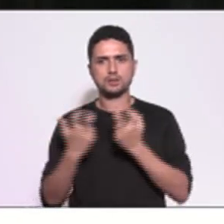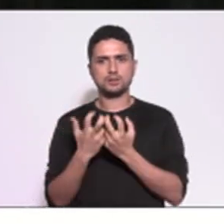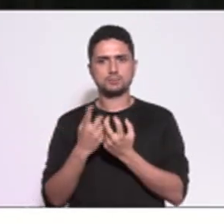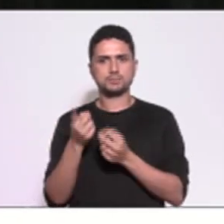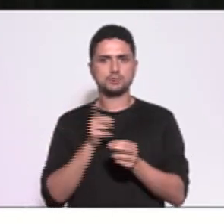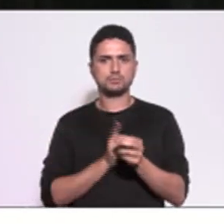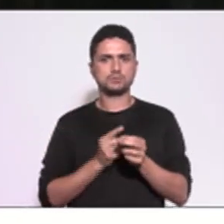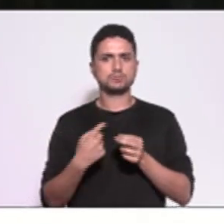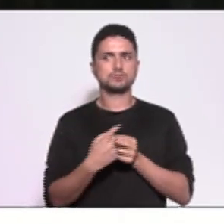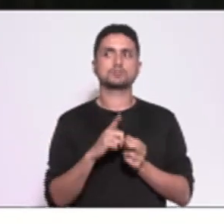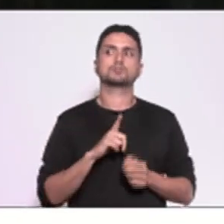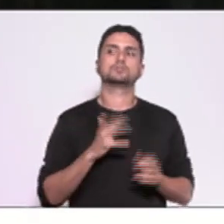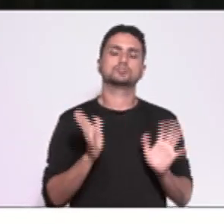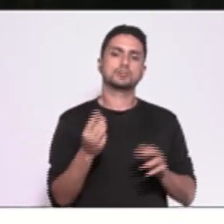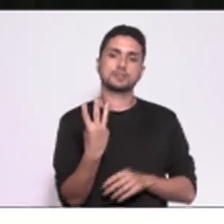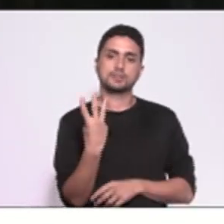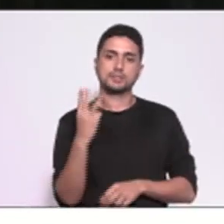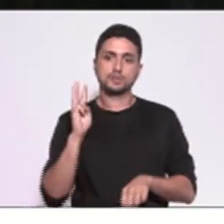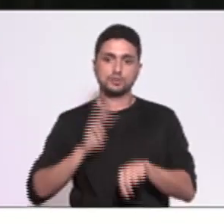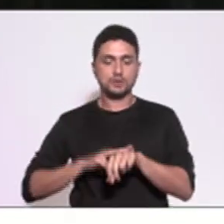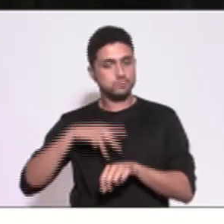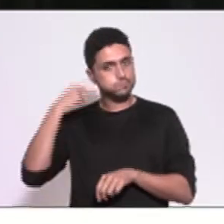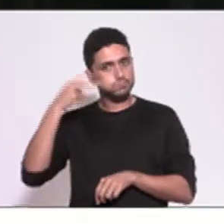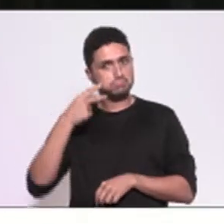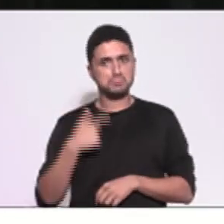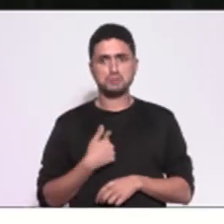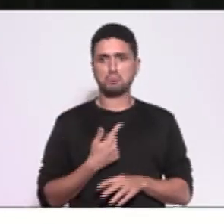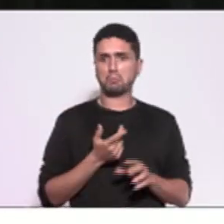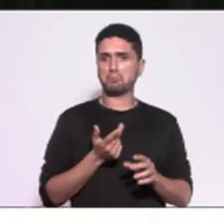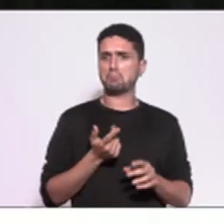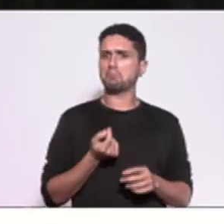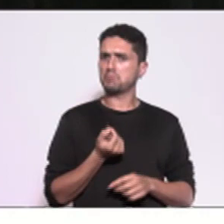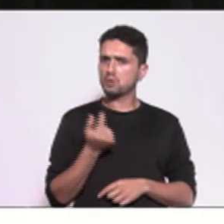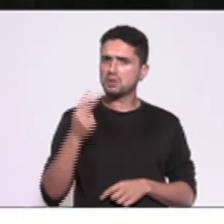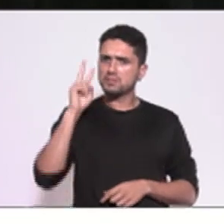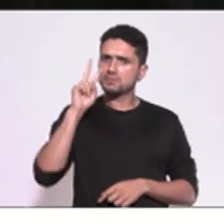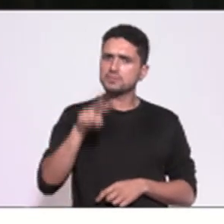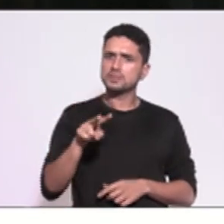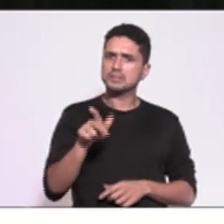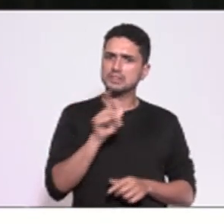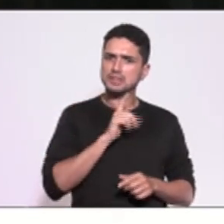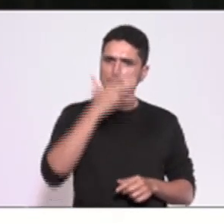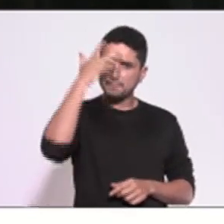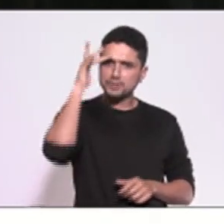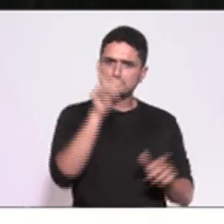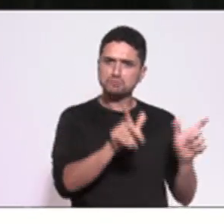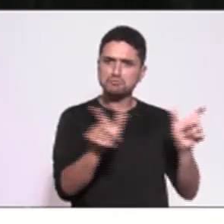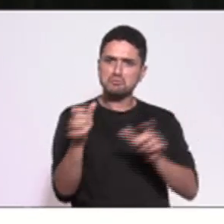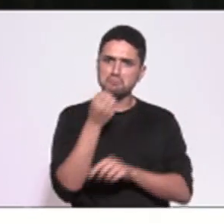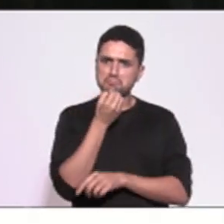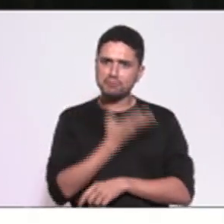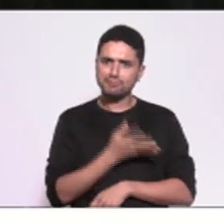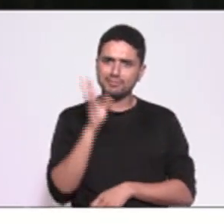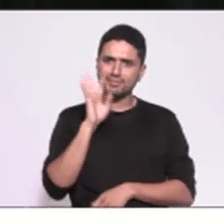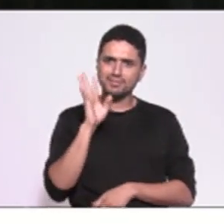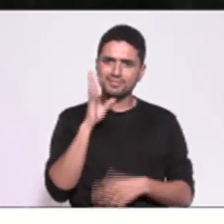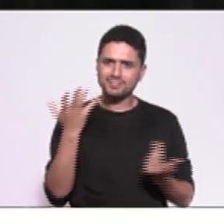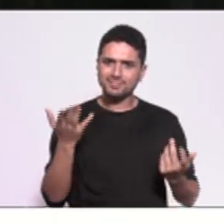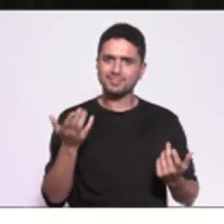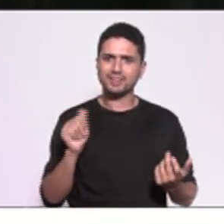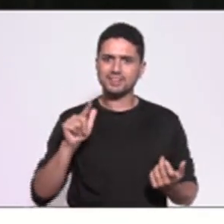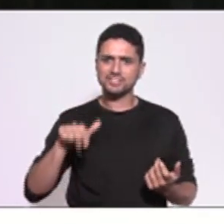mandatos de vereador e poucas vezes vi eventos com tantas pessoas bacanas, Ronaldo e presidente Alexandre Knoploch. Então